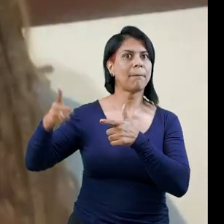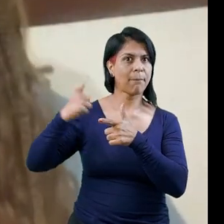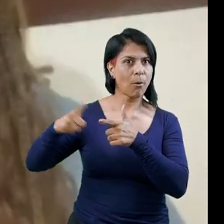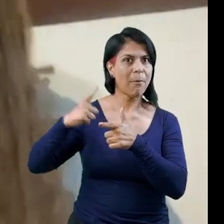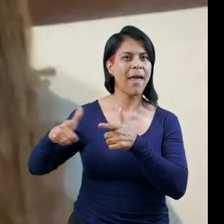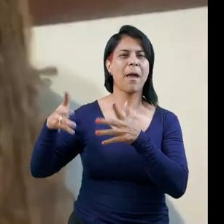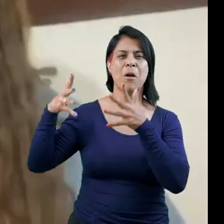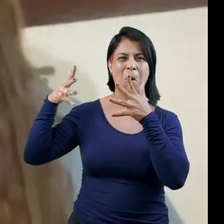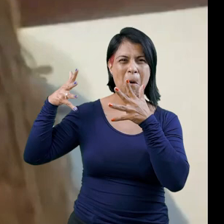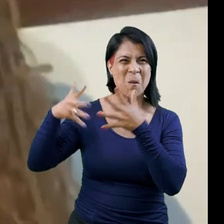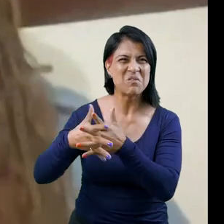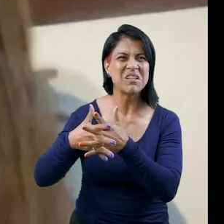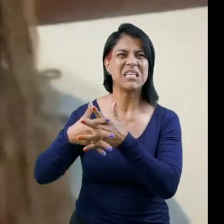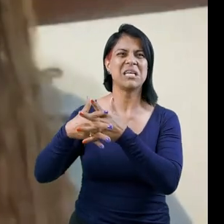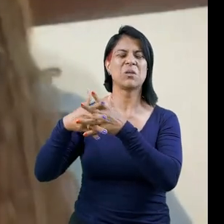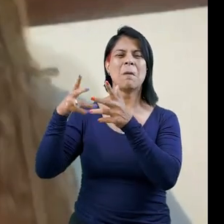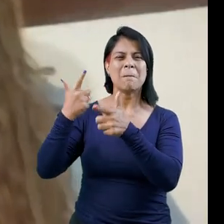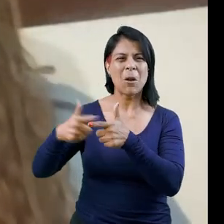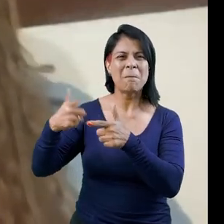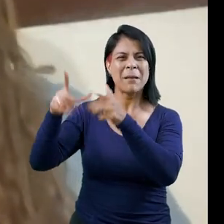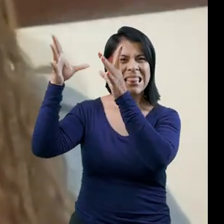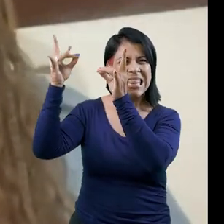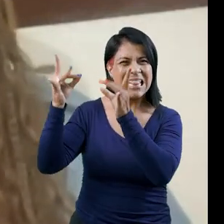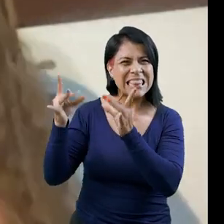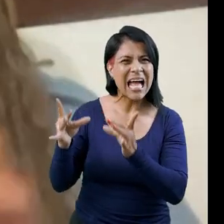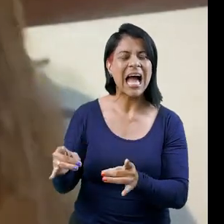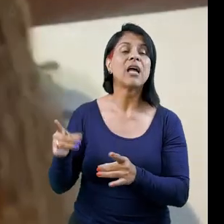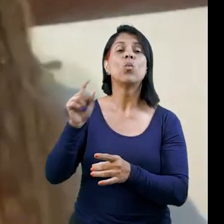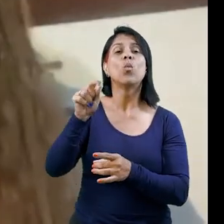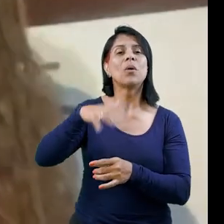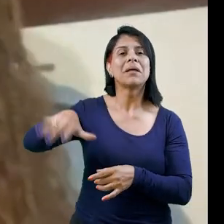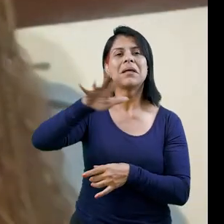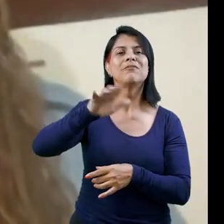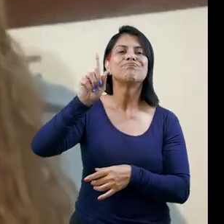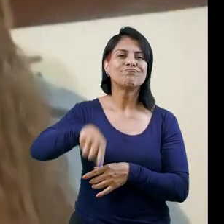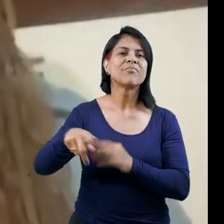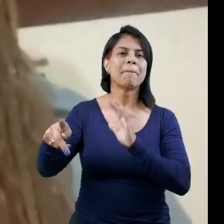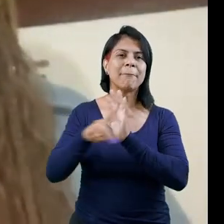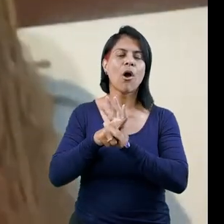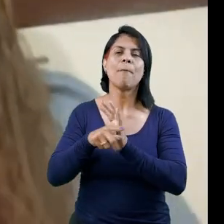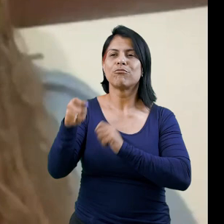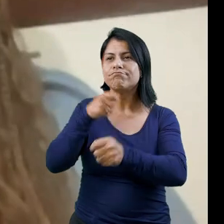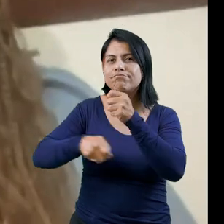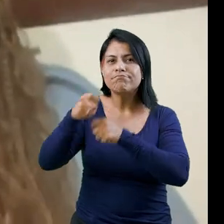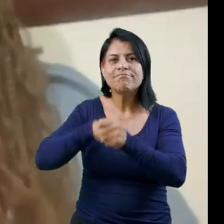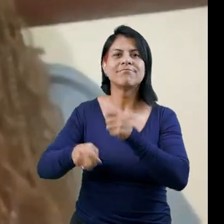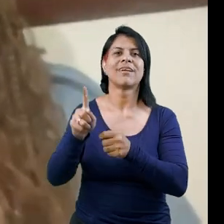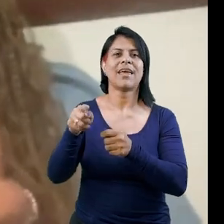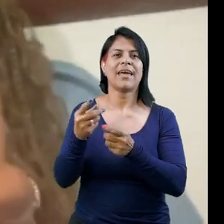e situações super delicadas envolvendo as negociações envolvendo